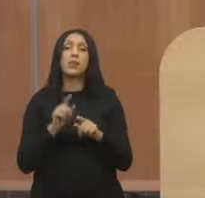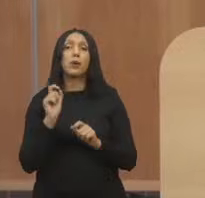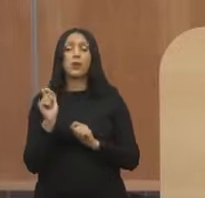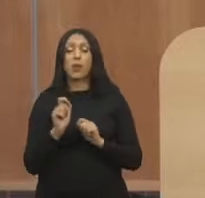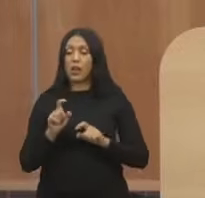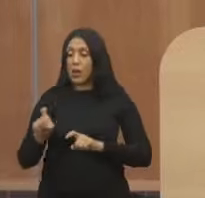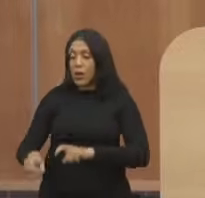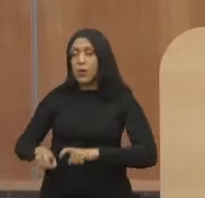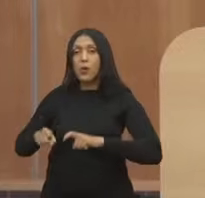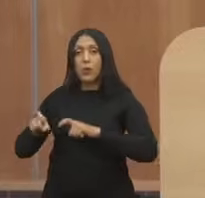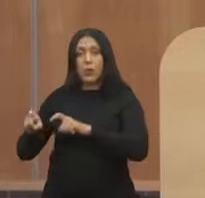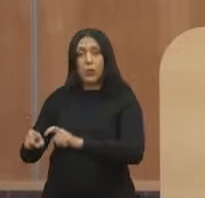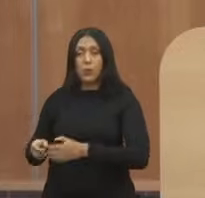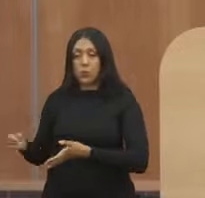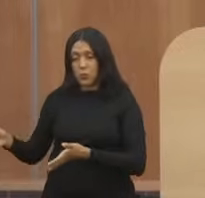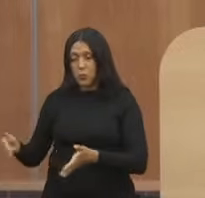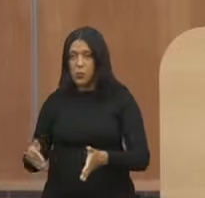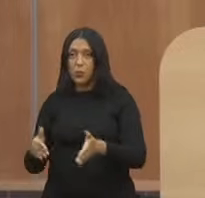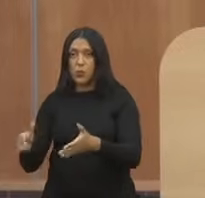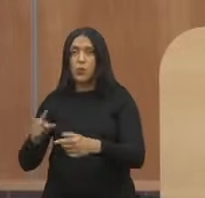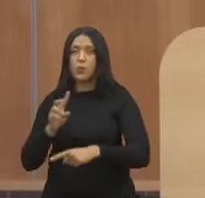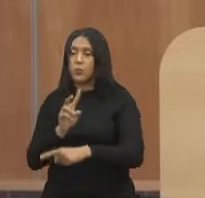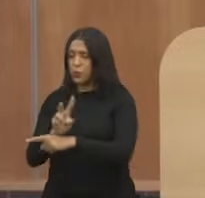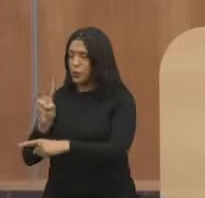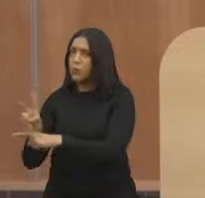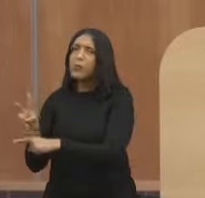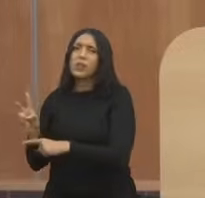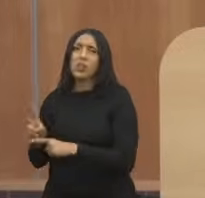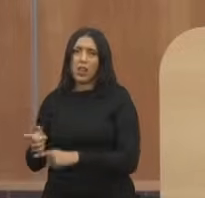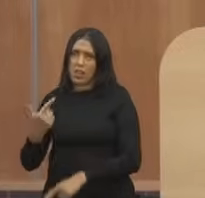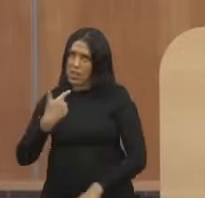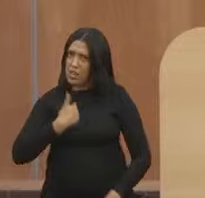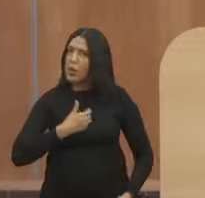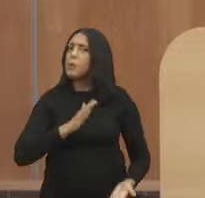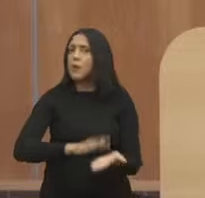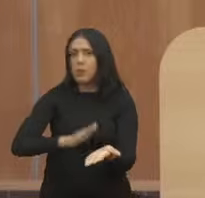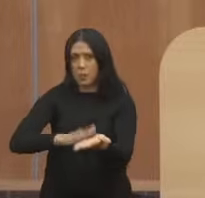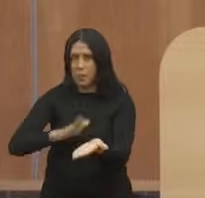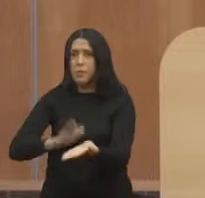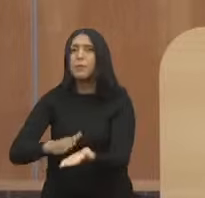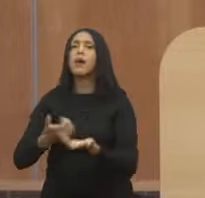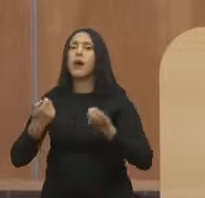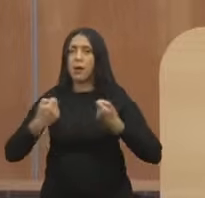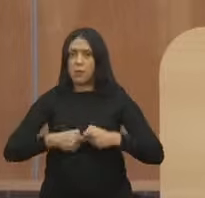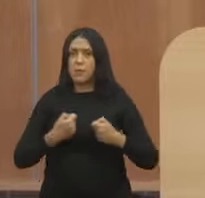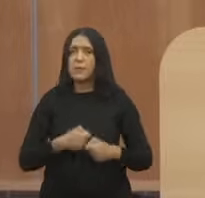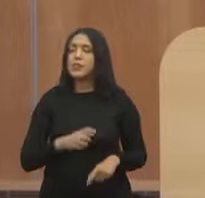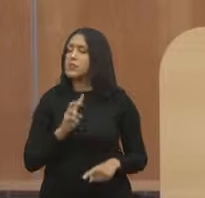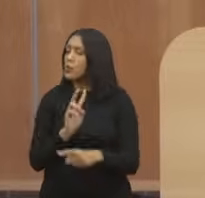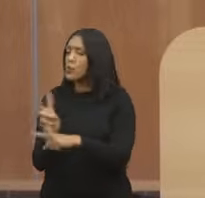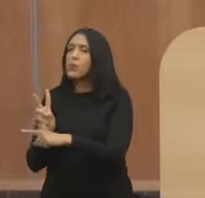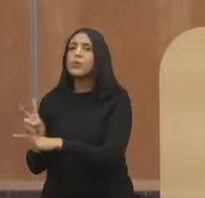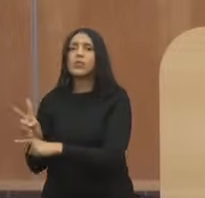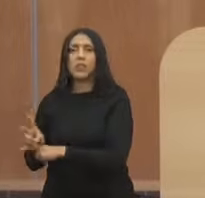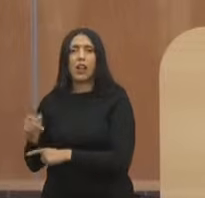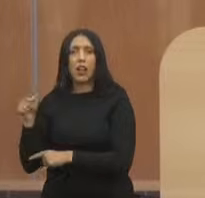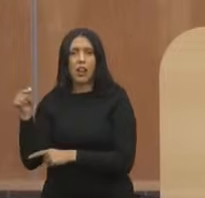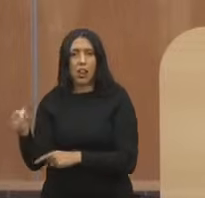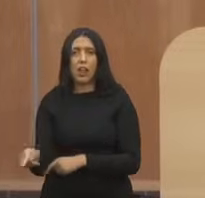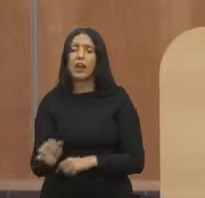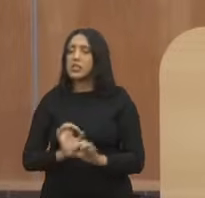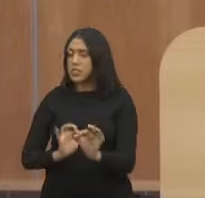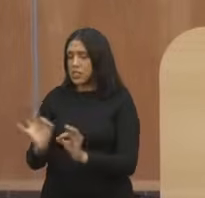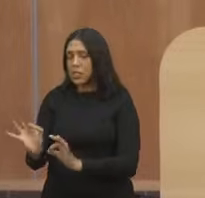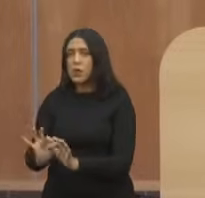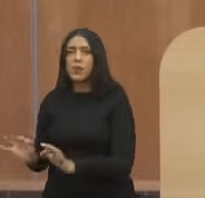existem na estrada rural e também aqui no centro da nossa cidade, para que o nosso trânsito tenha uma fluidez maior. E é nesse sentido que nós vamos